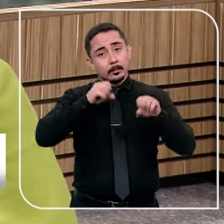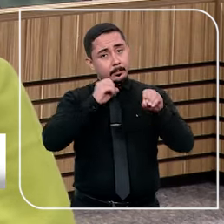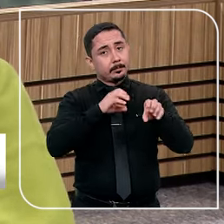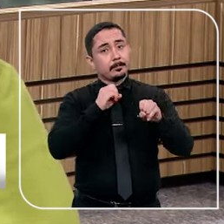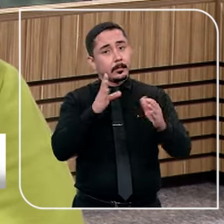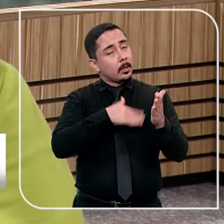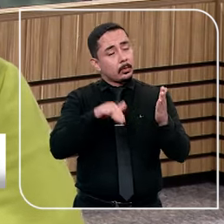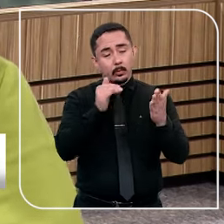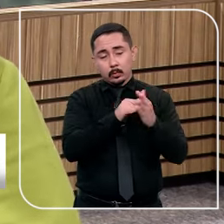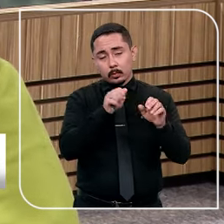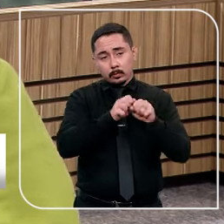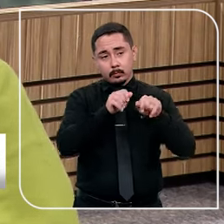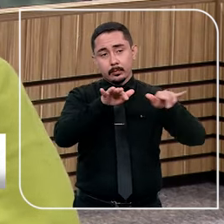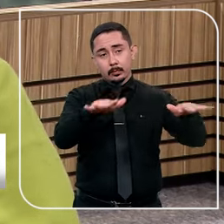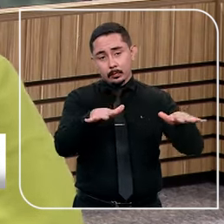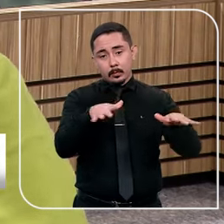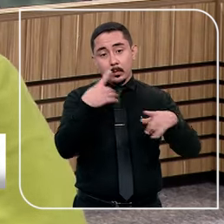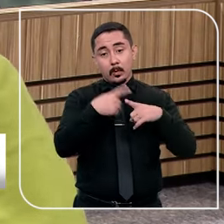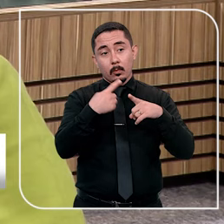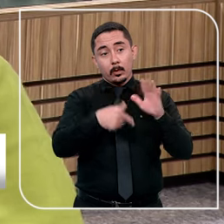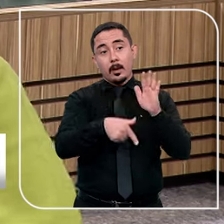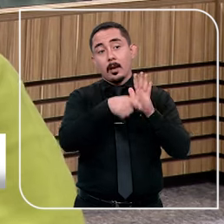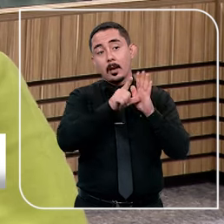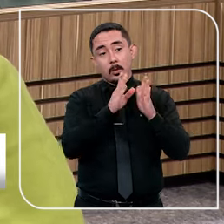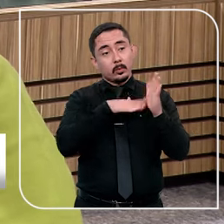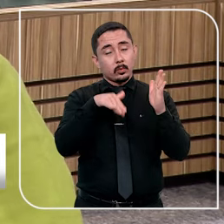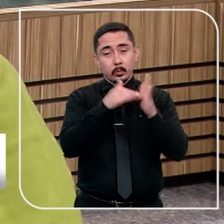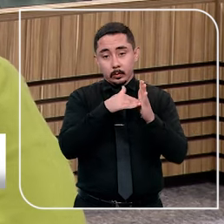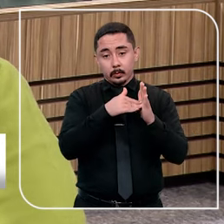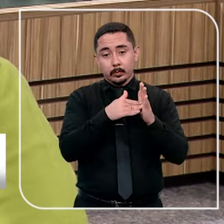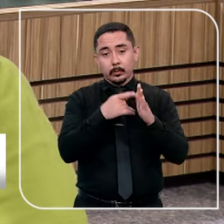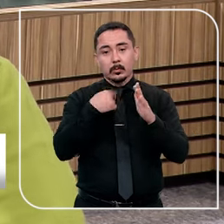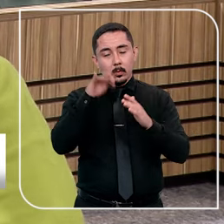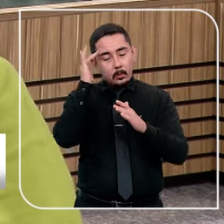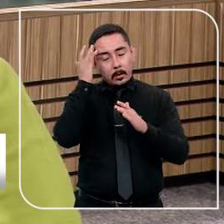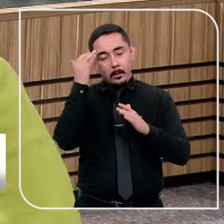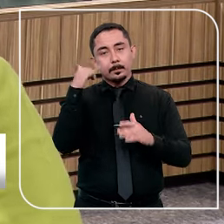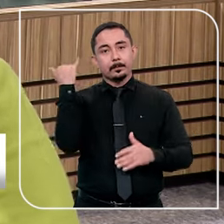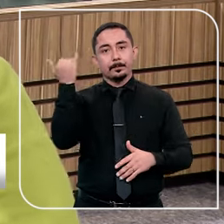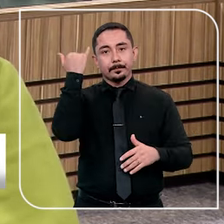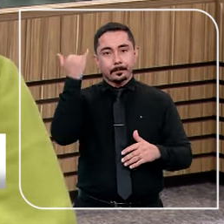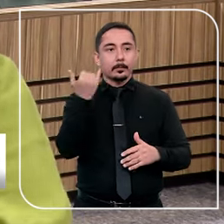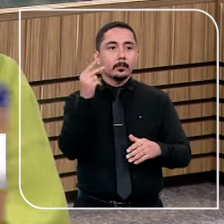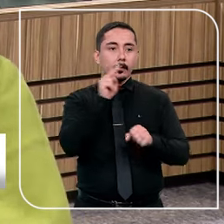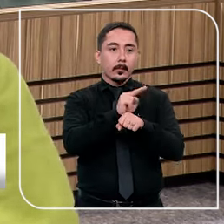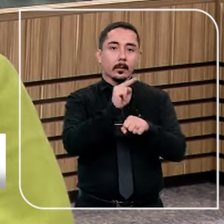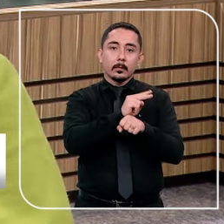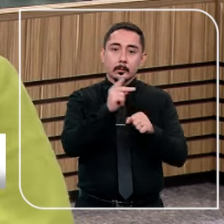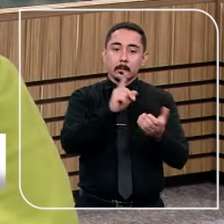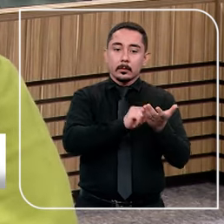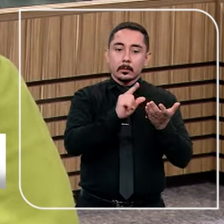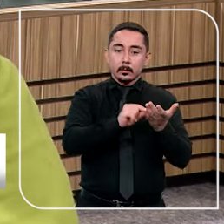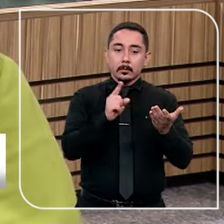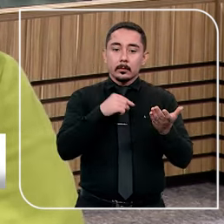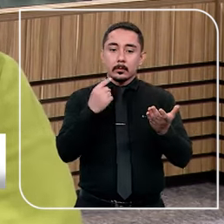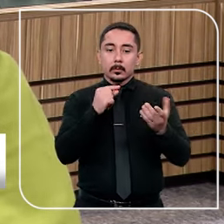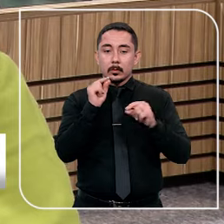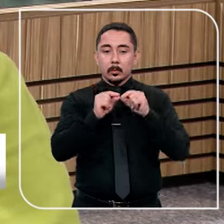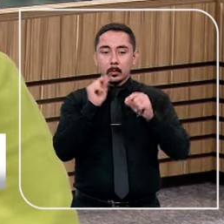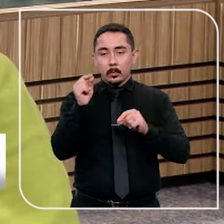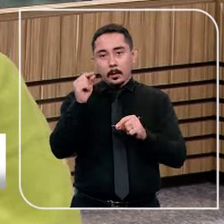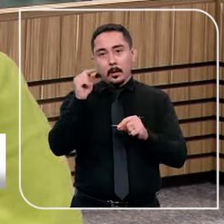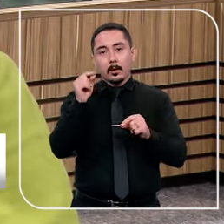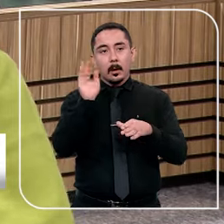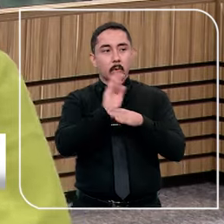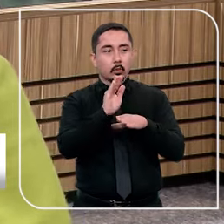documentos e passar isso para todo mundo porque eu acho que antes de mais nada e o que eu acho mais importante da proteção de dados é a